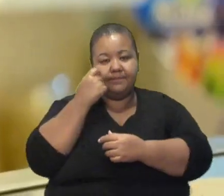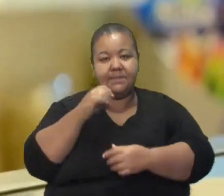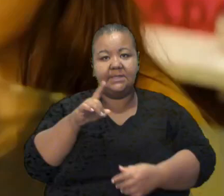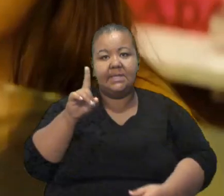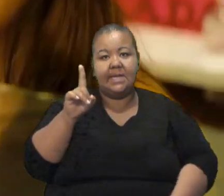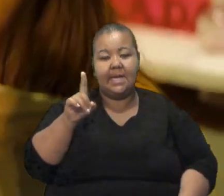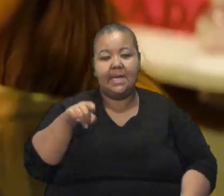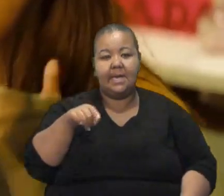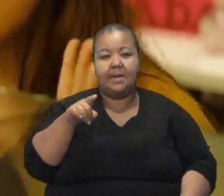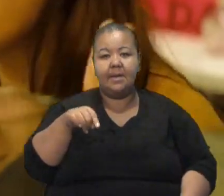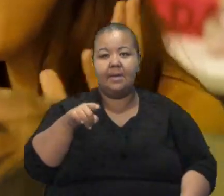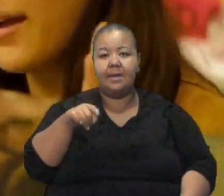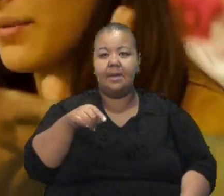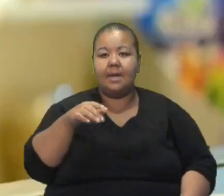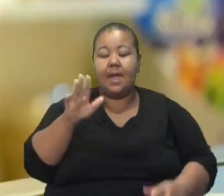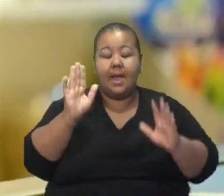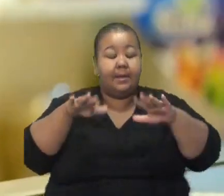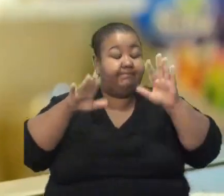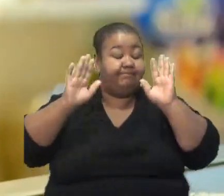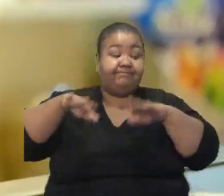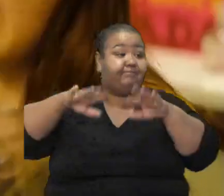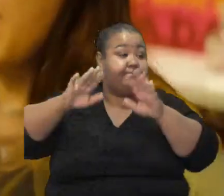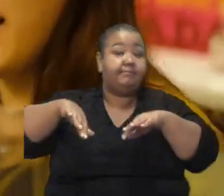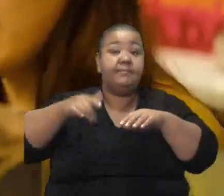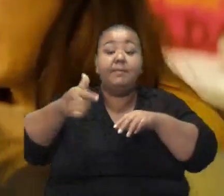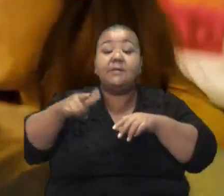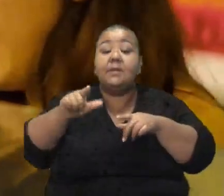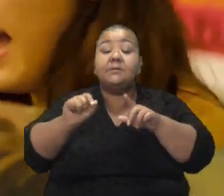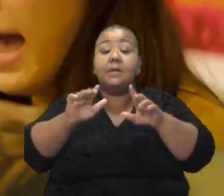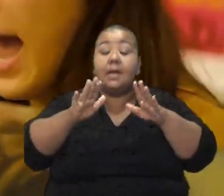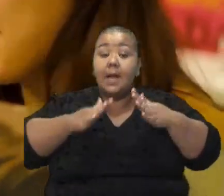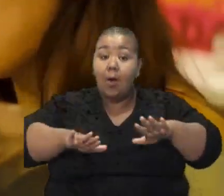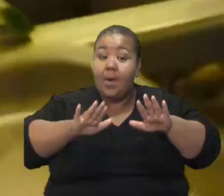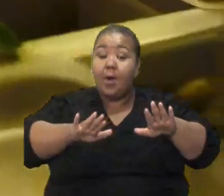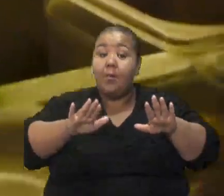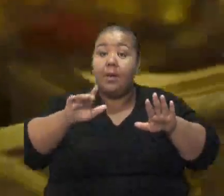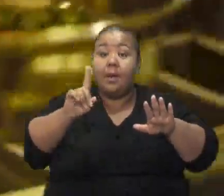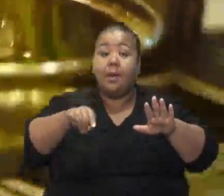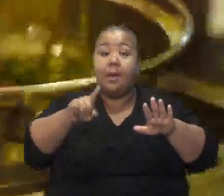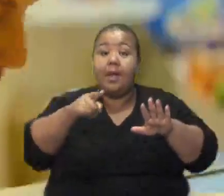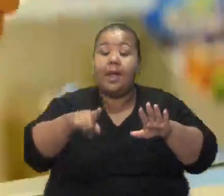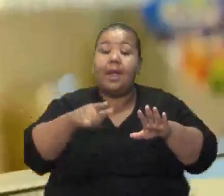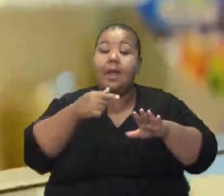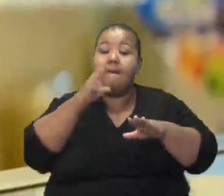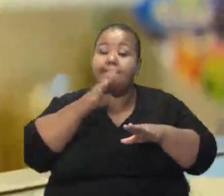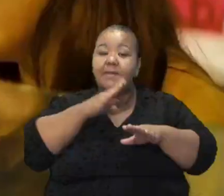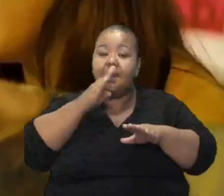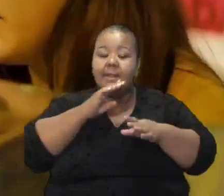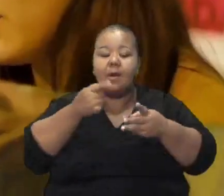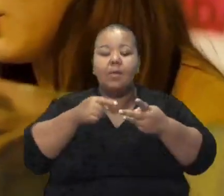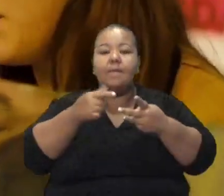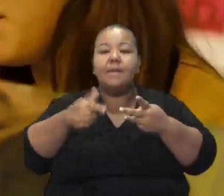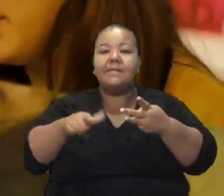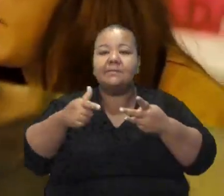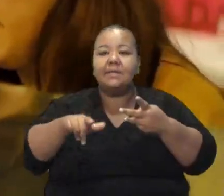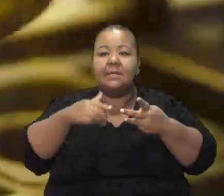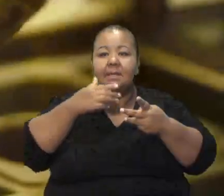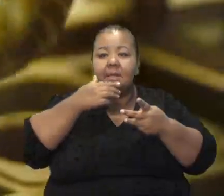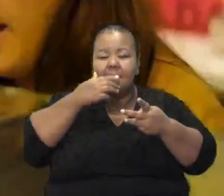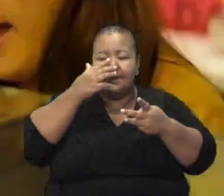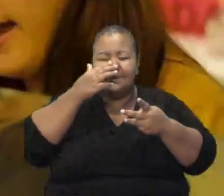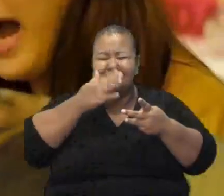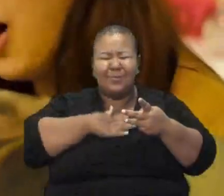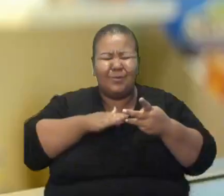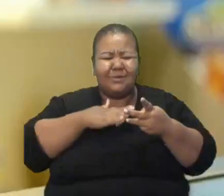Presunto, milho, o que mais? Calma. Fala, o que mais quer? O que mais quer? Calma. Quer o quê? Vambora, pô. Pimentão. Pimentão, isso, o que mais? Fala. Ai, meu Deus, eu Que odeio mais?